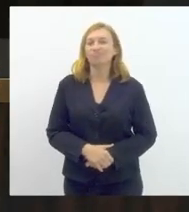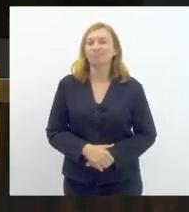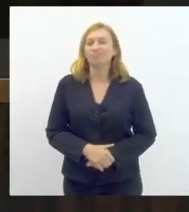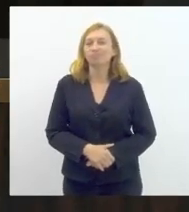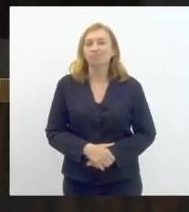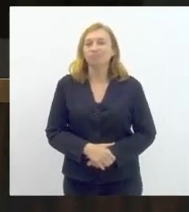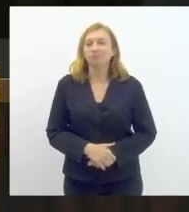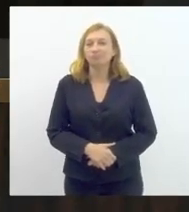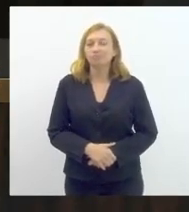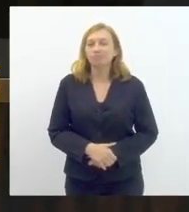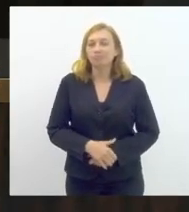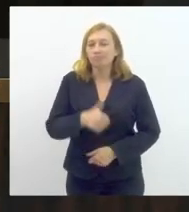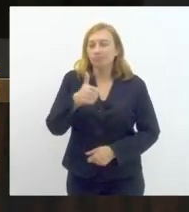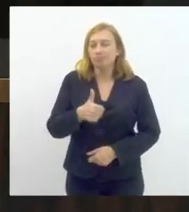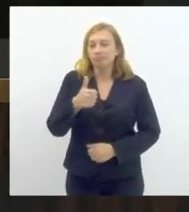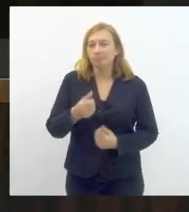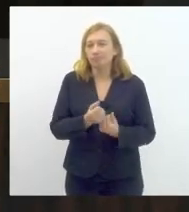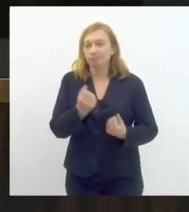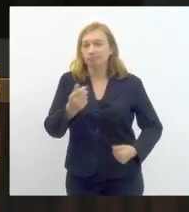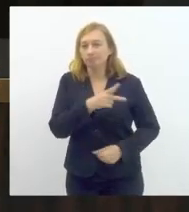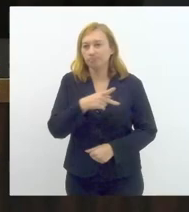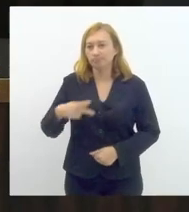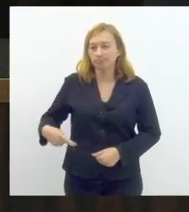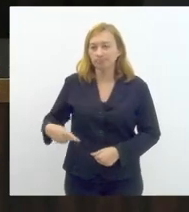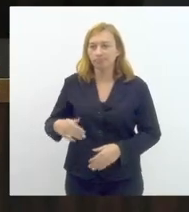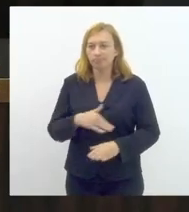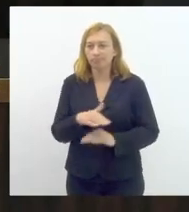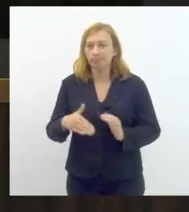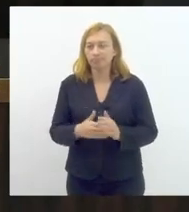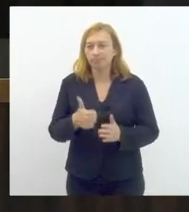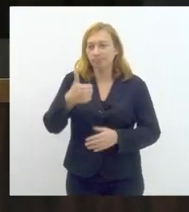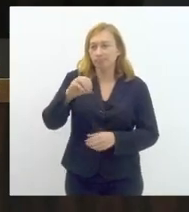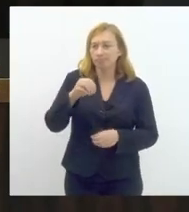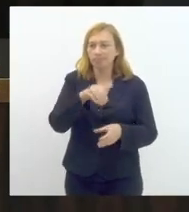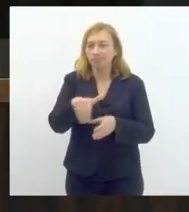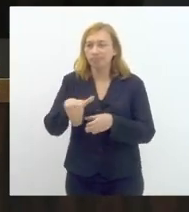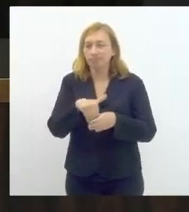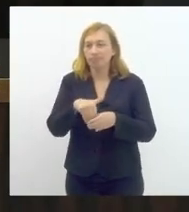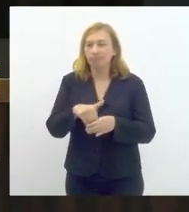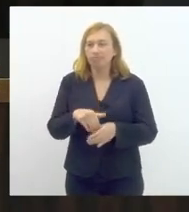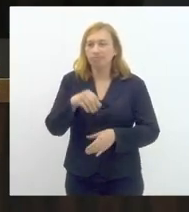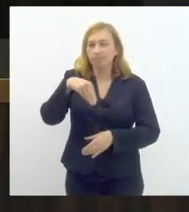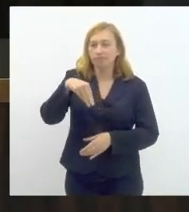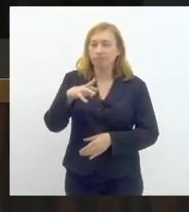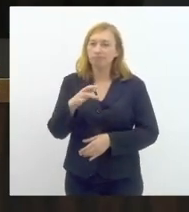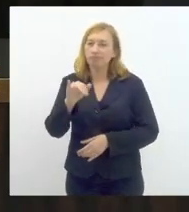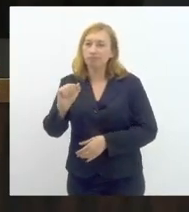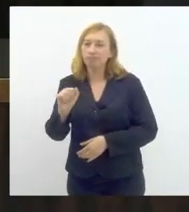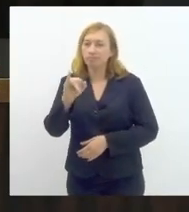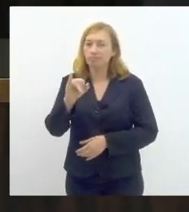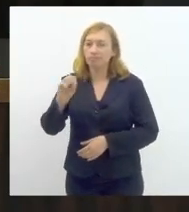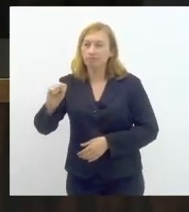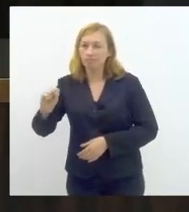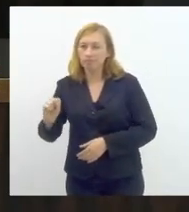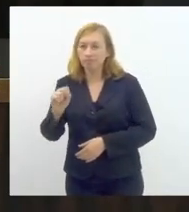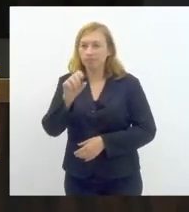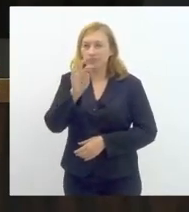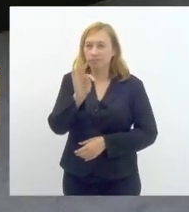É, para a primeira vice-presidência, com um total de 10 votos, Maria Inês de